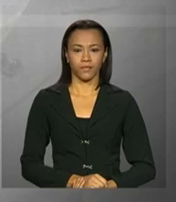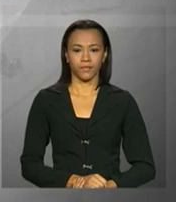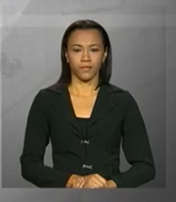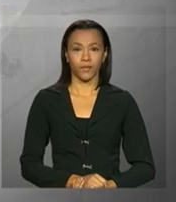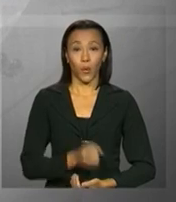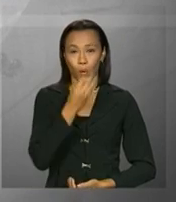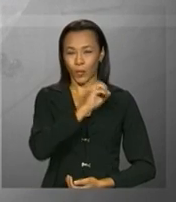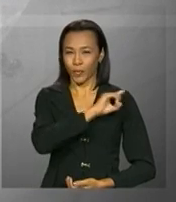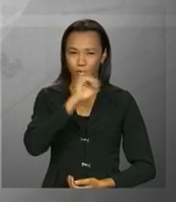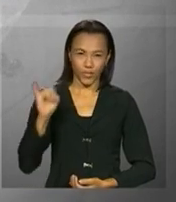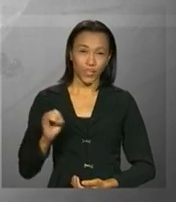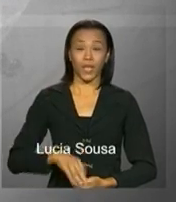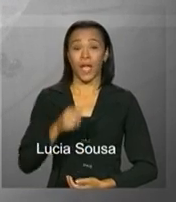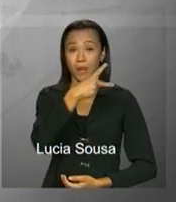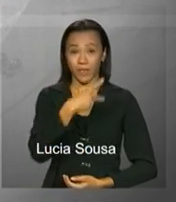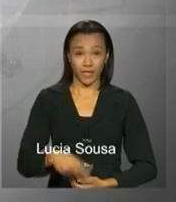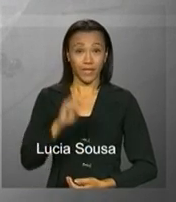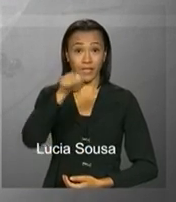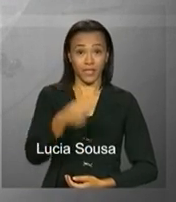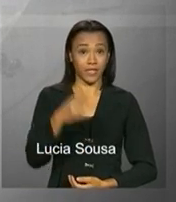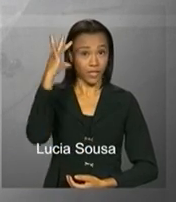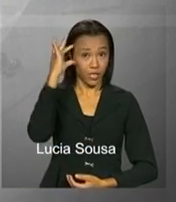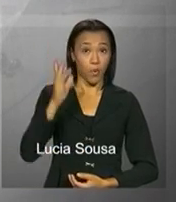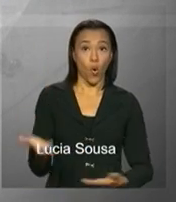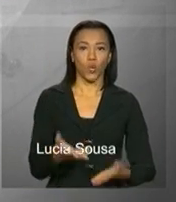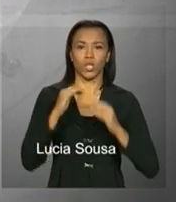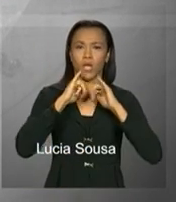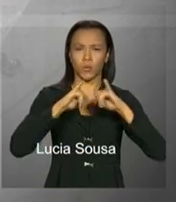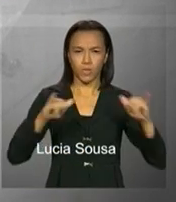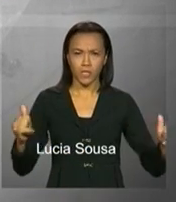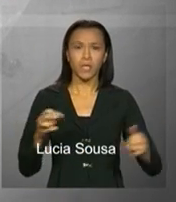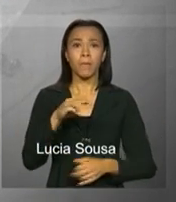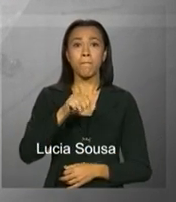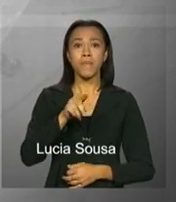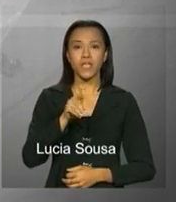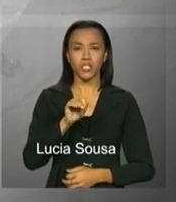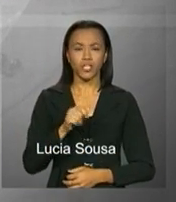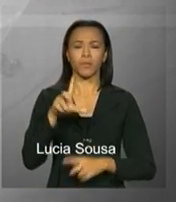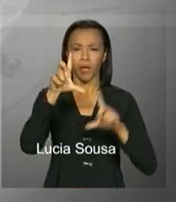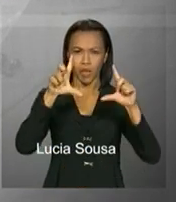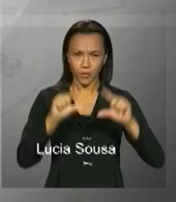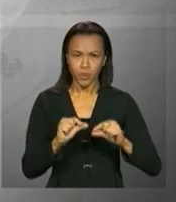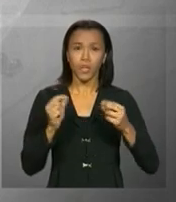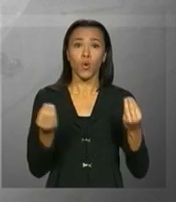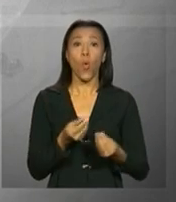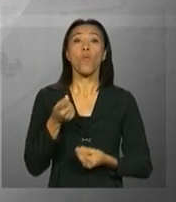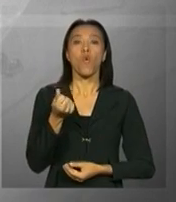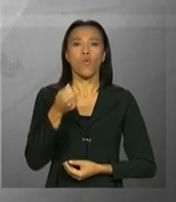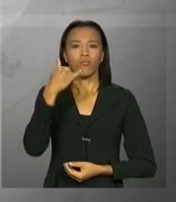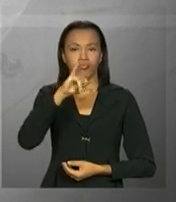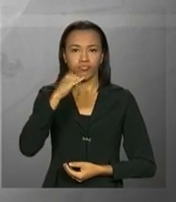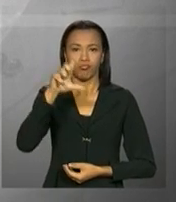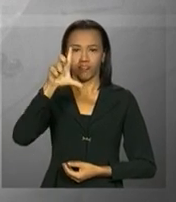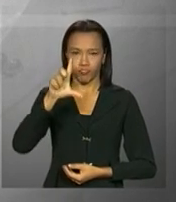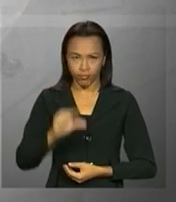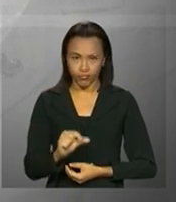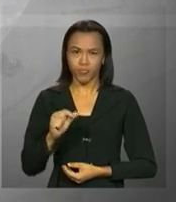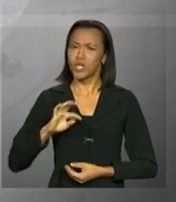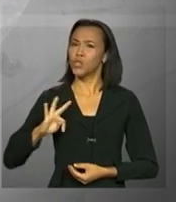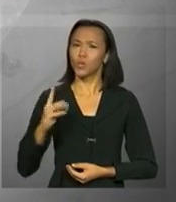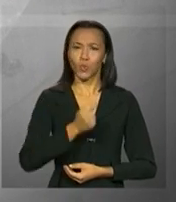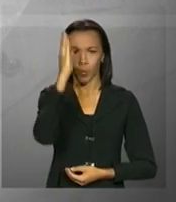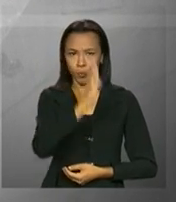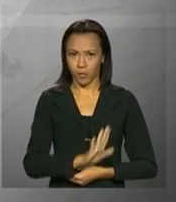Olá, bom dia. A presidenta Dilma Rousseff anuncia hoje medidas para reduzir o custo da energia elétrica em